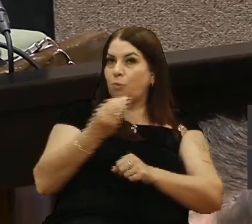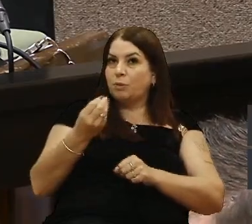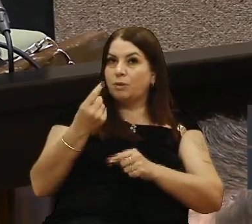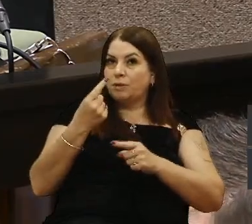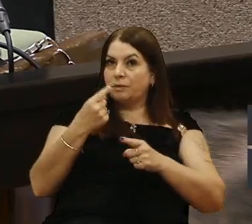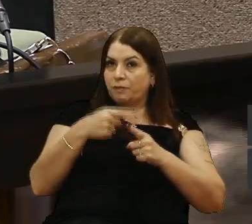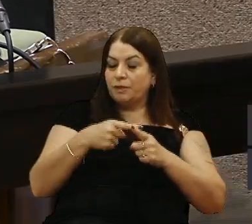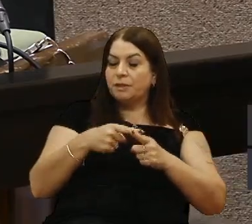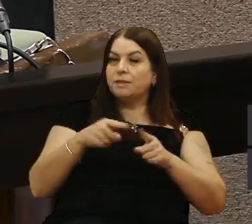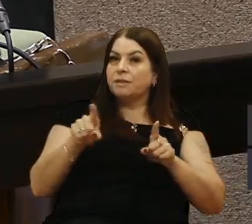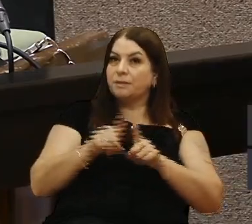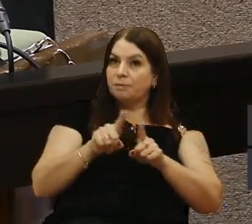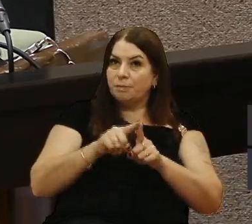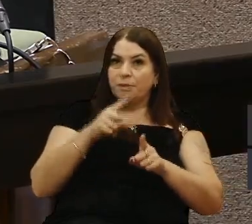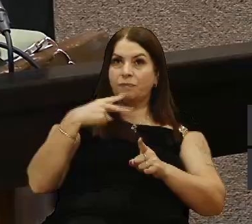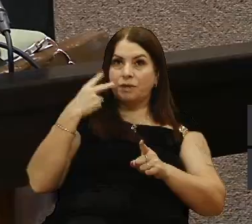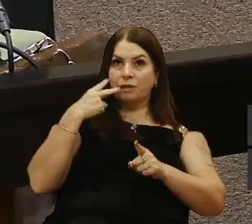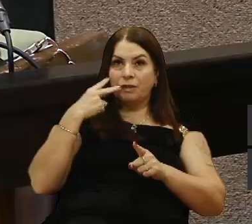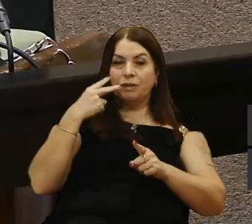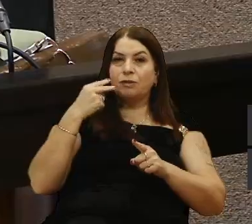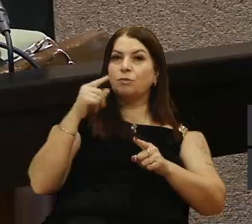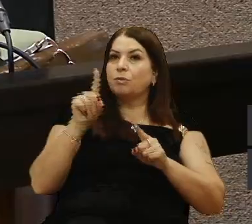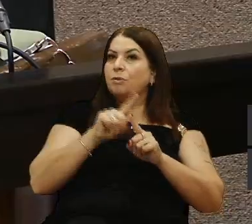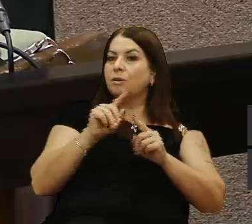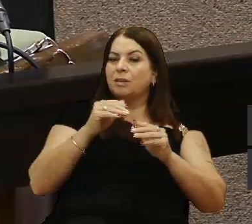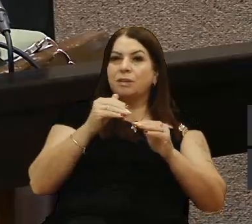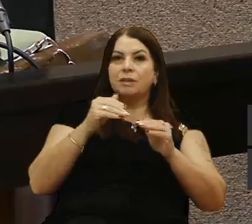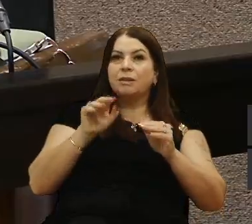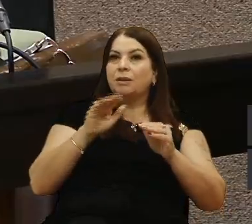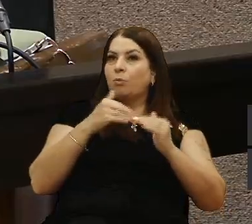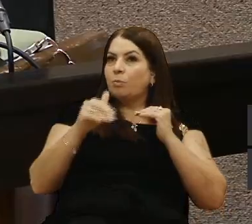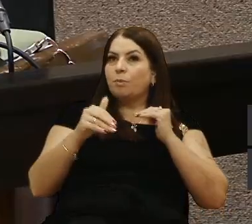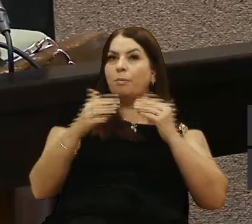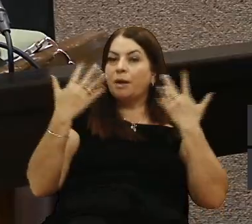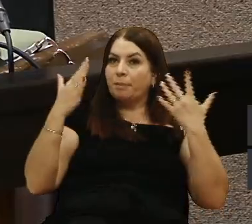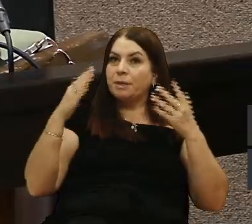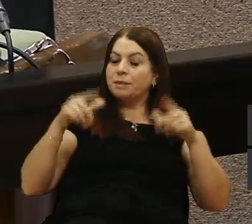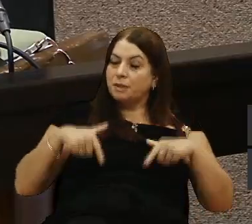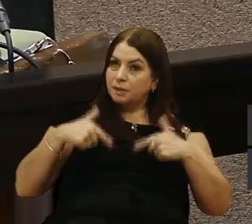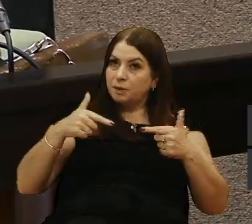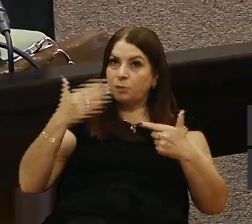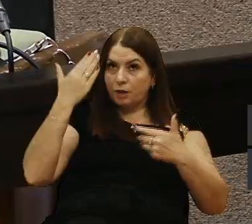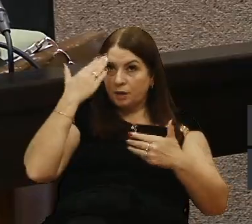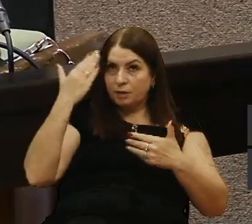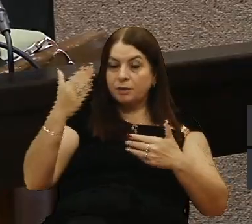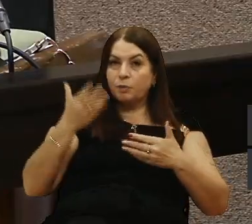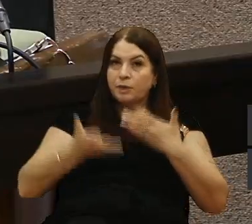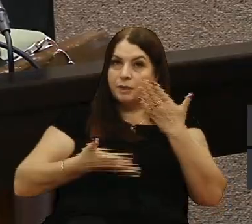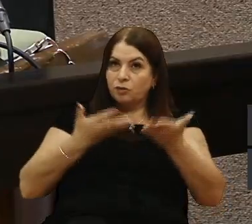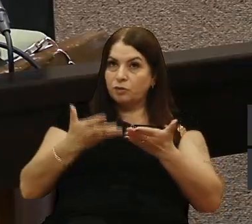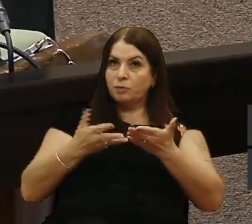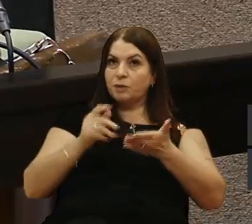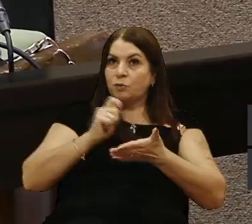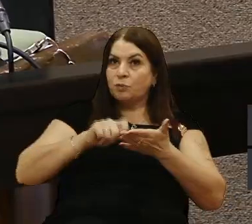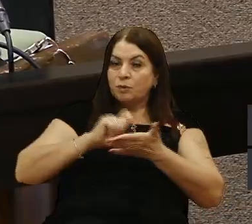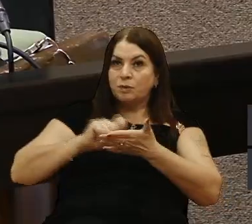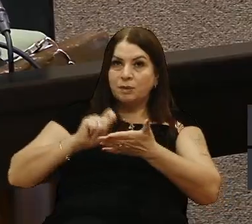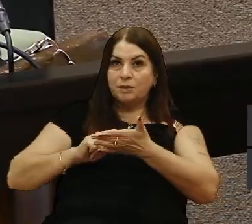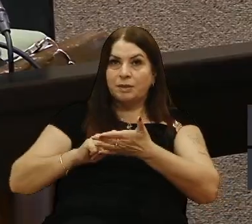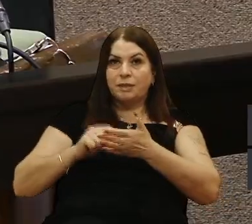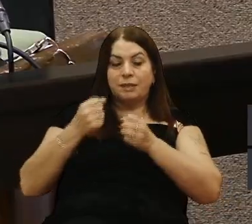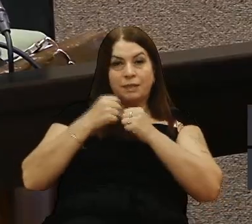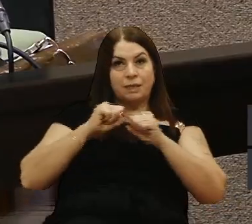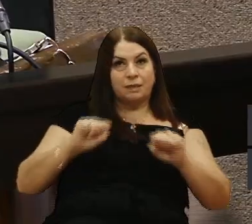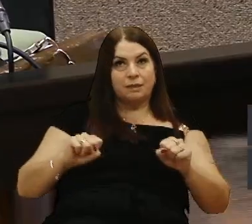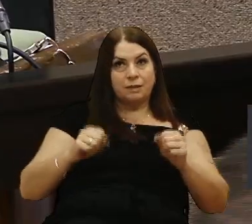vezes, inclusive vereadores de oposição, parabenizar ações e agradecer atendimentos de indicações dessas